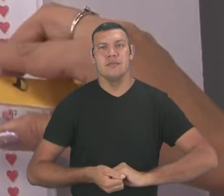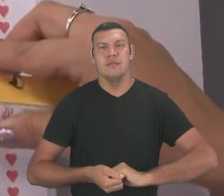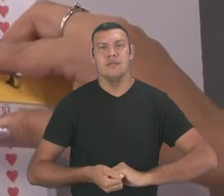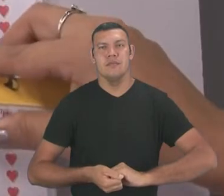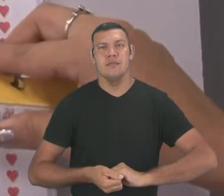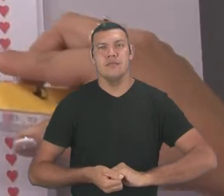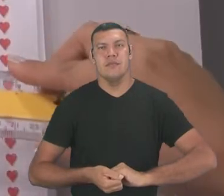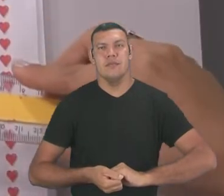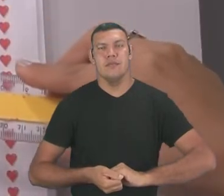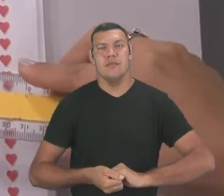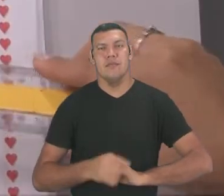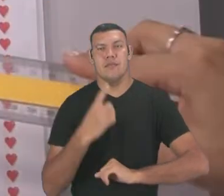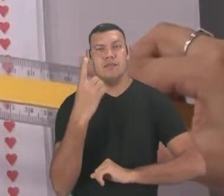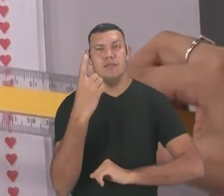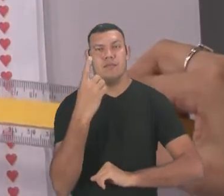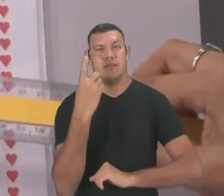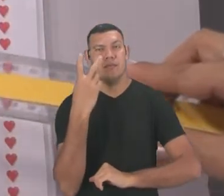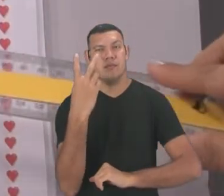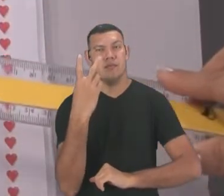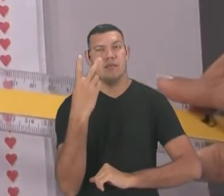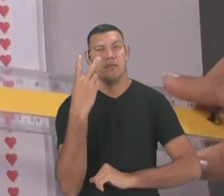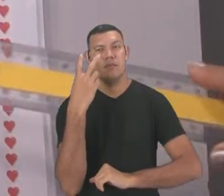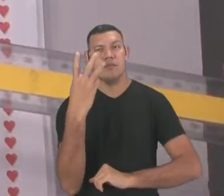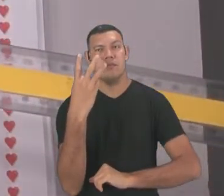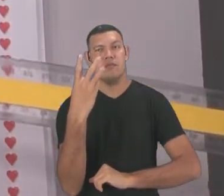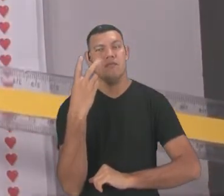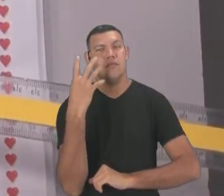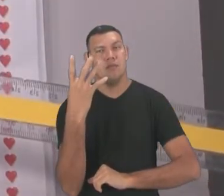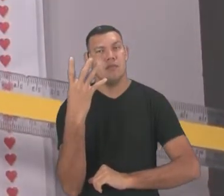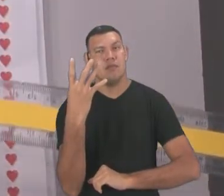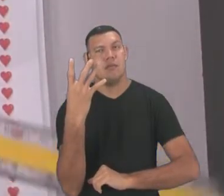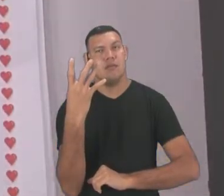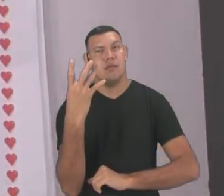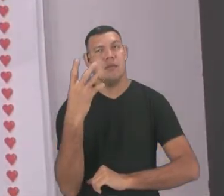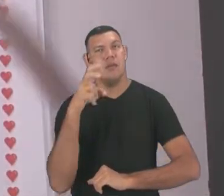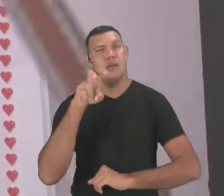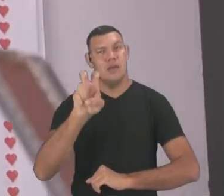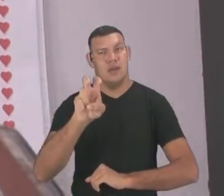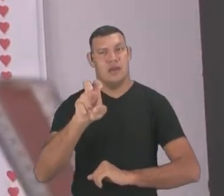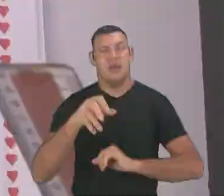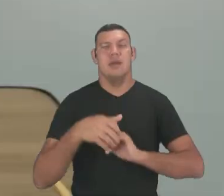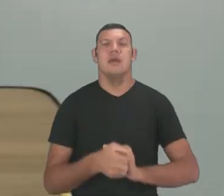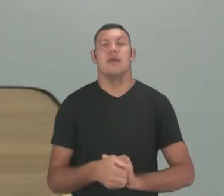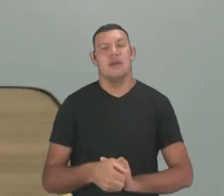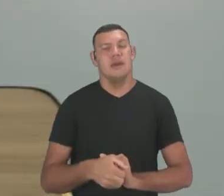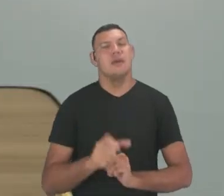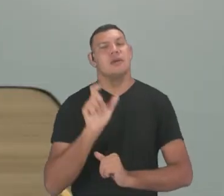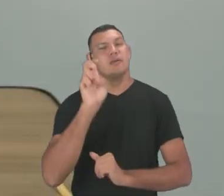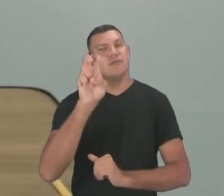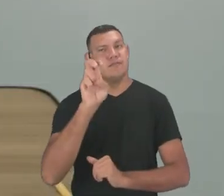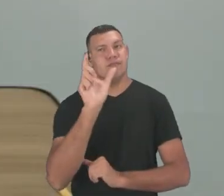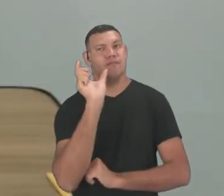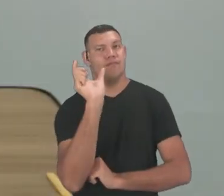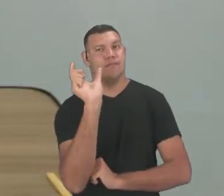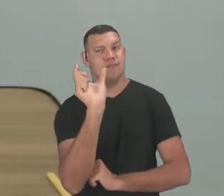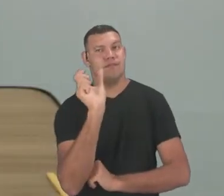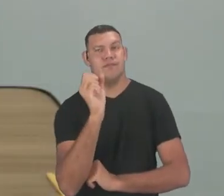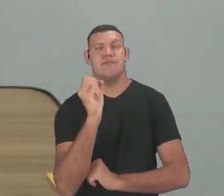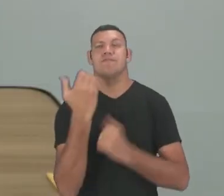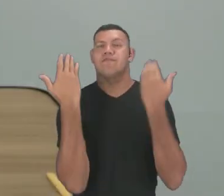verso uma duas três quatro cinco cinco palavras